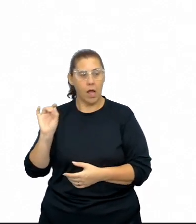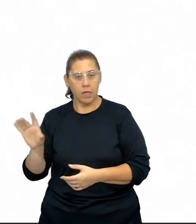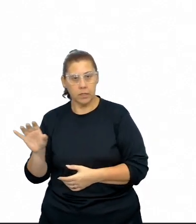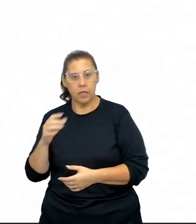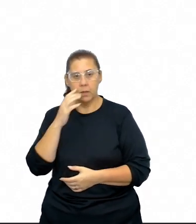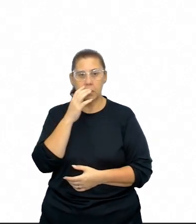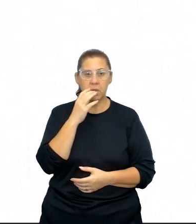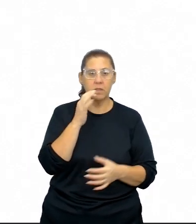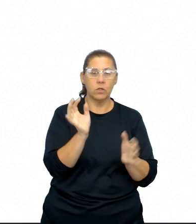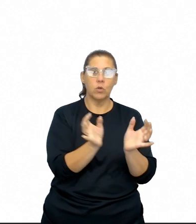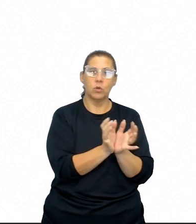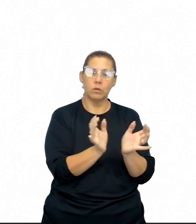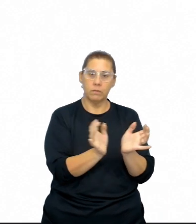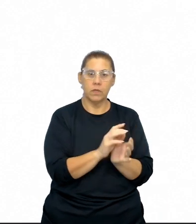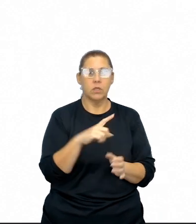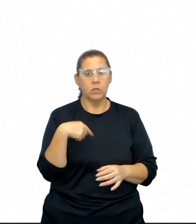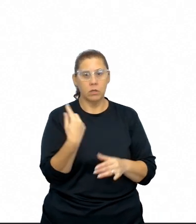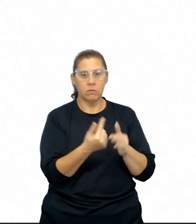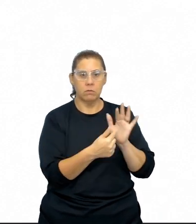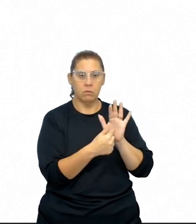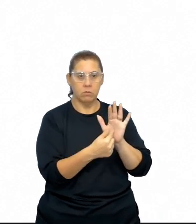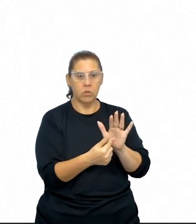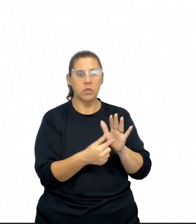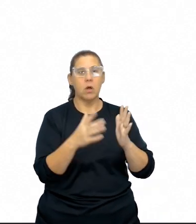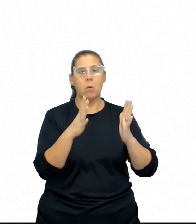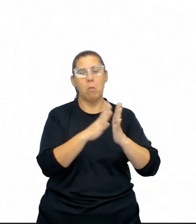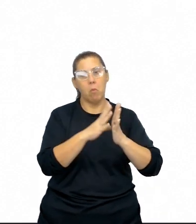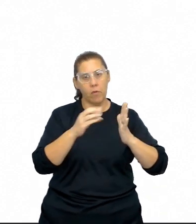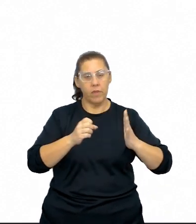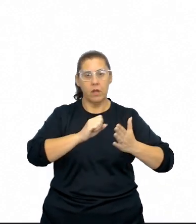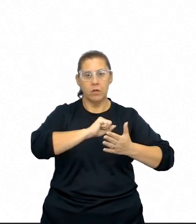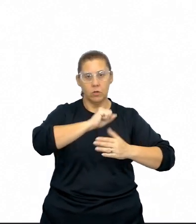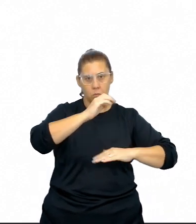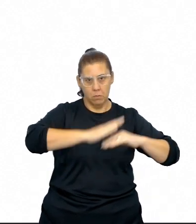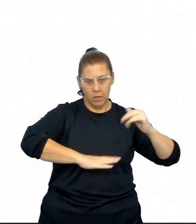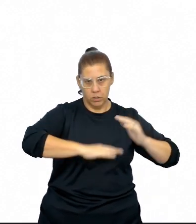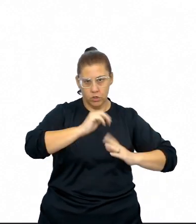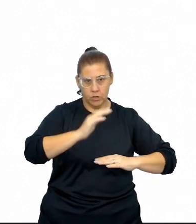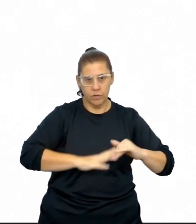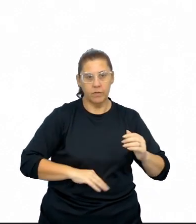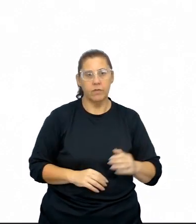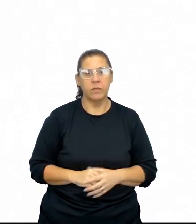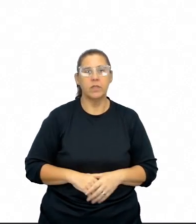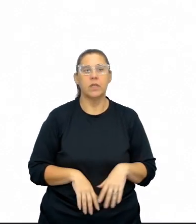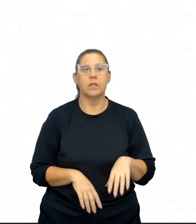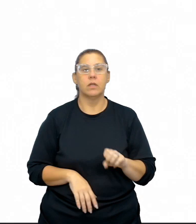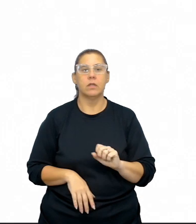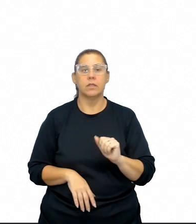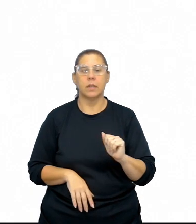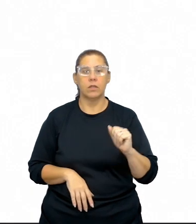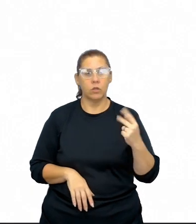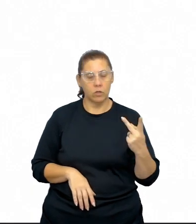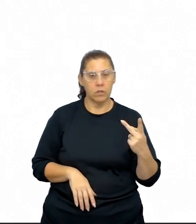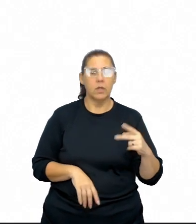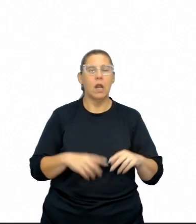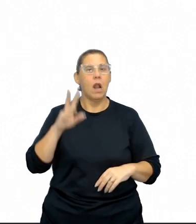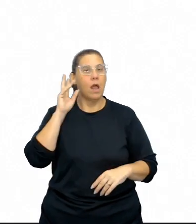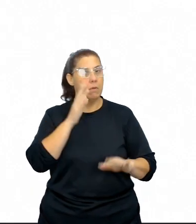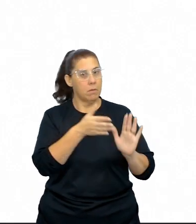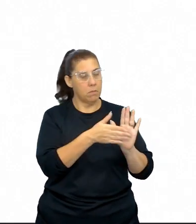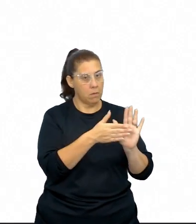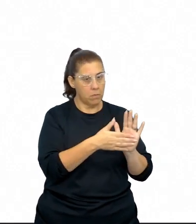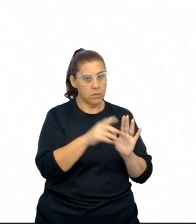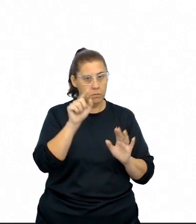um conjunto deles, nós traremos um exemplo de uma atividade da SA2, né? Lembrando que a nossa proposição para